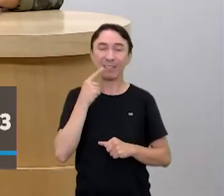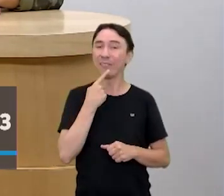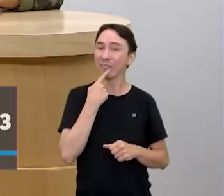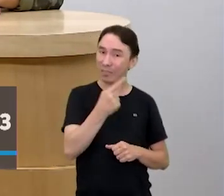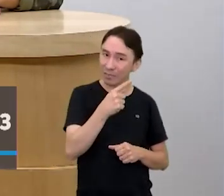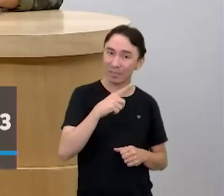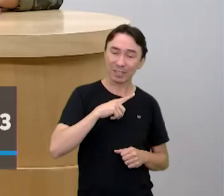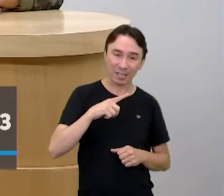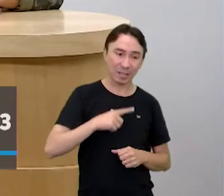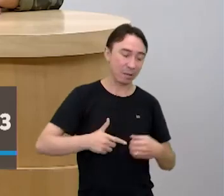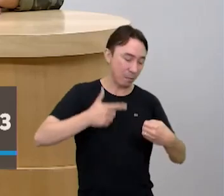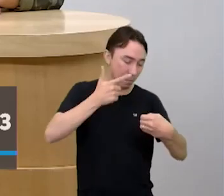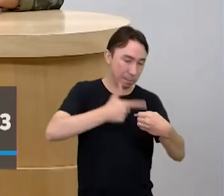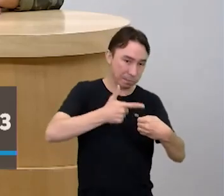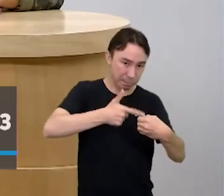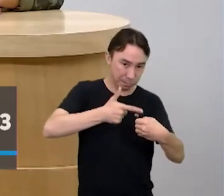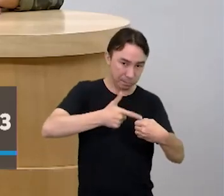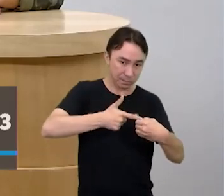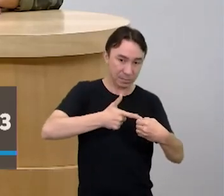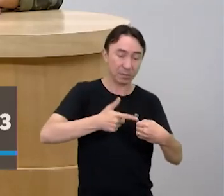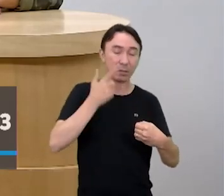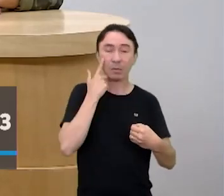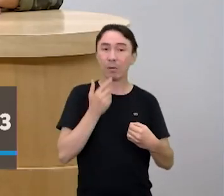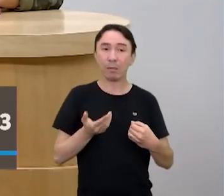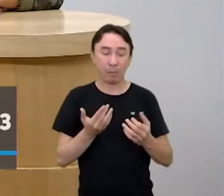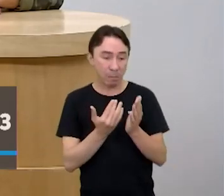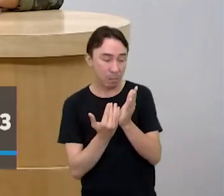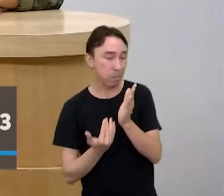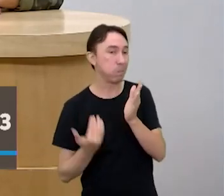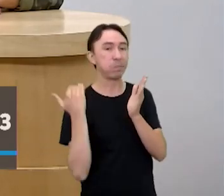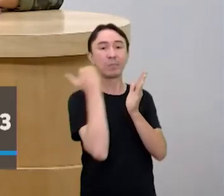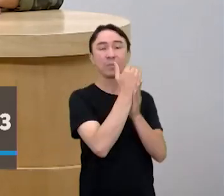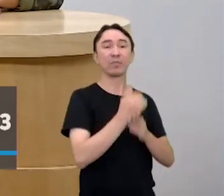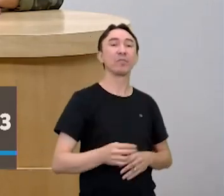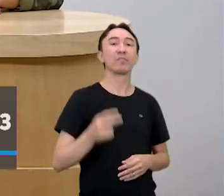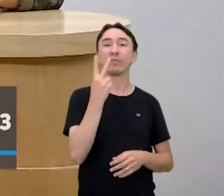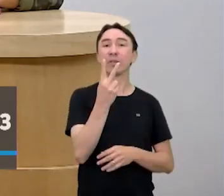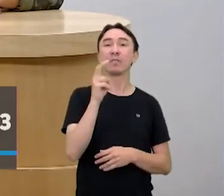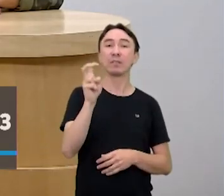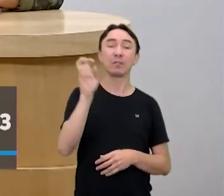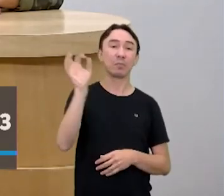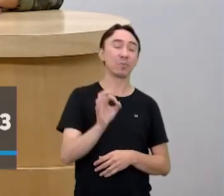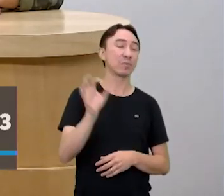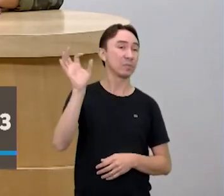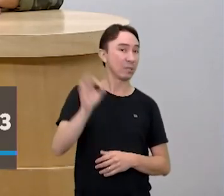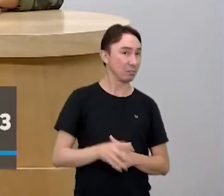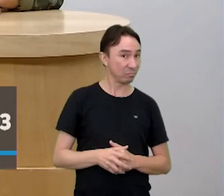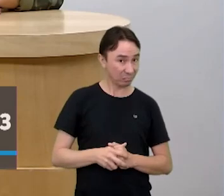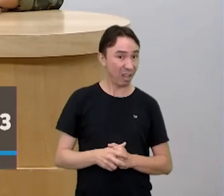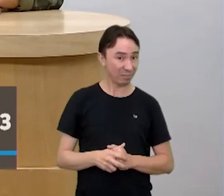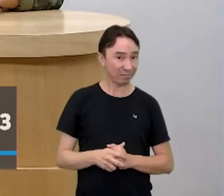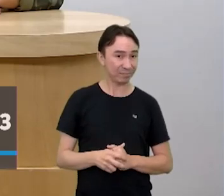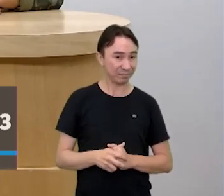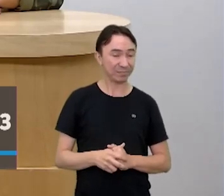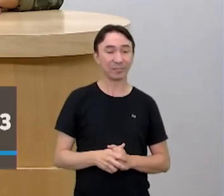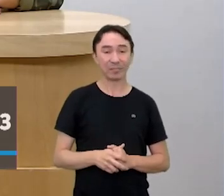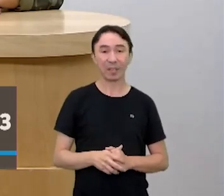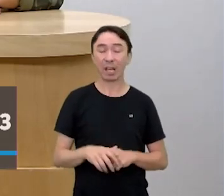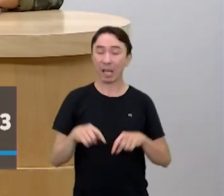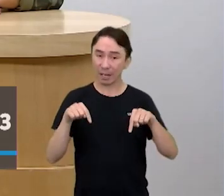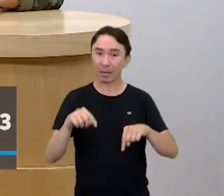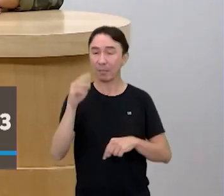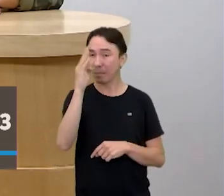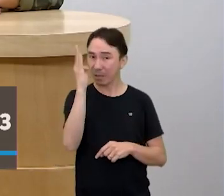Espanha, de março de 2022. Sim. O preço do combustível no Brasil aumentou nos últimos meses.